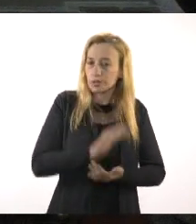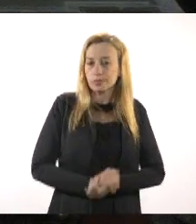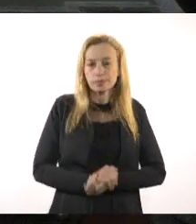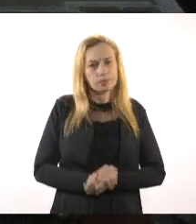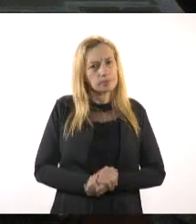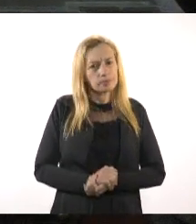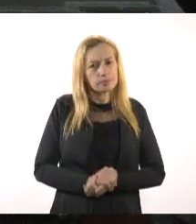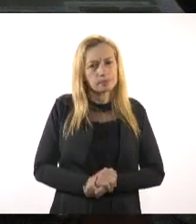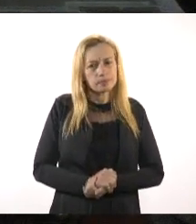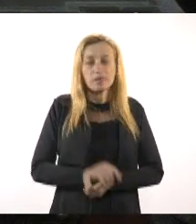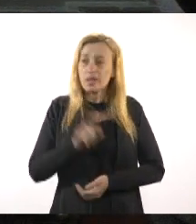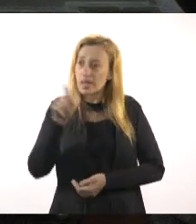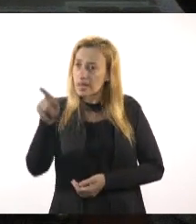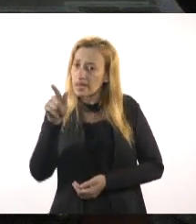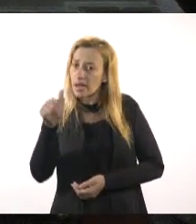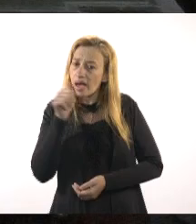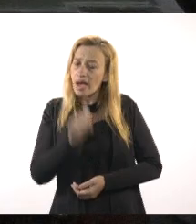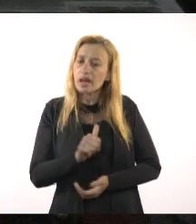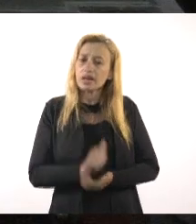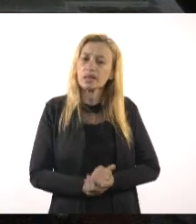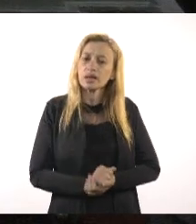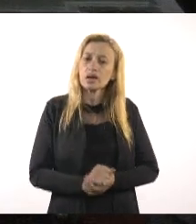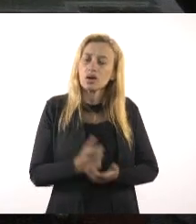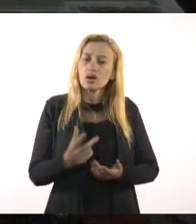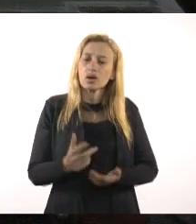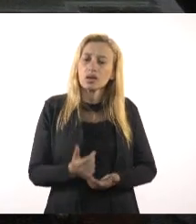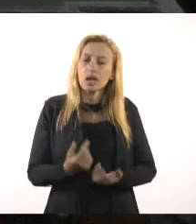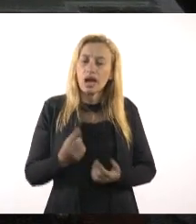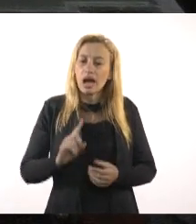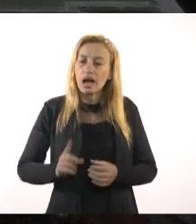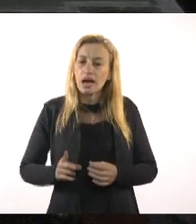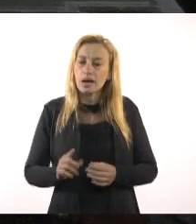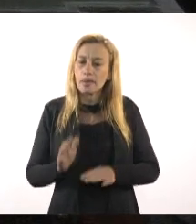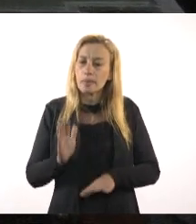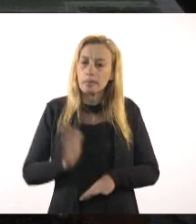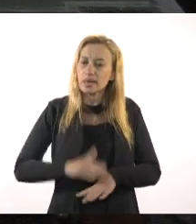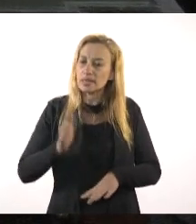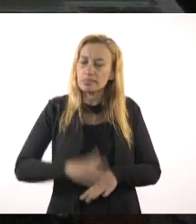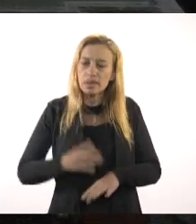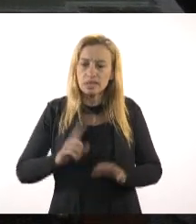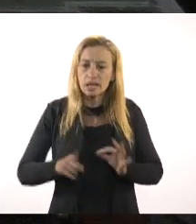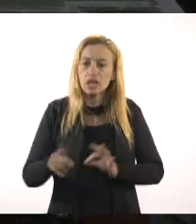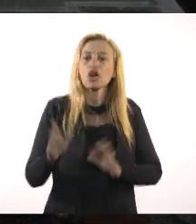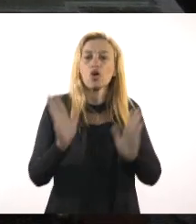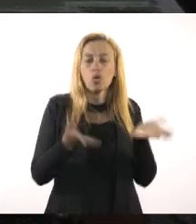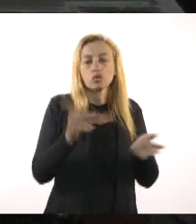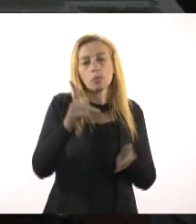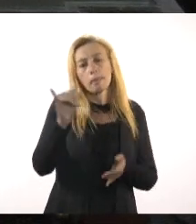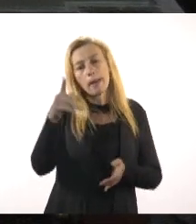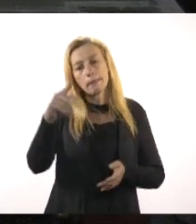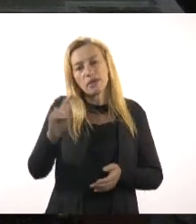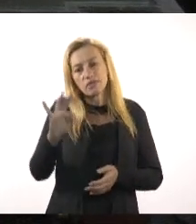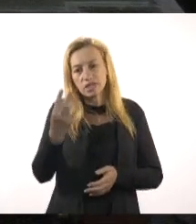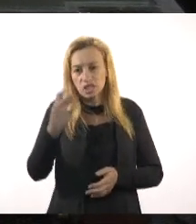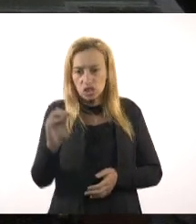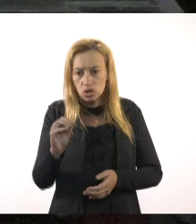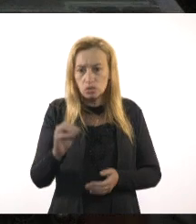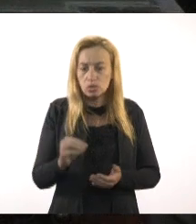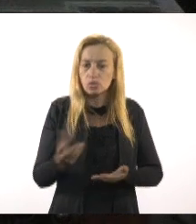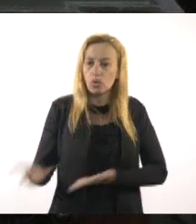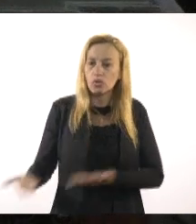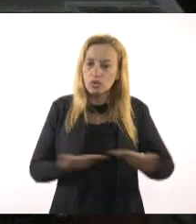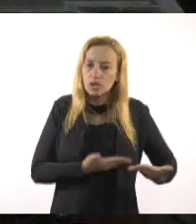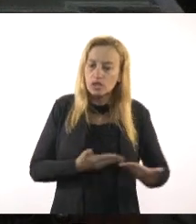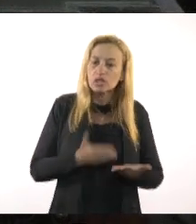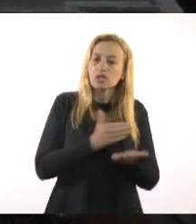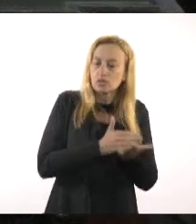ia muito além do seu próprio tempo. Hoje, como o nosso querido Papa Francisco nos convida e nos convidou desde a Jornada Mundial